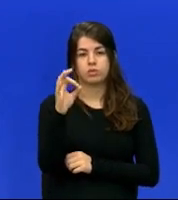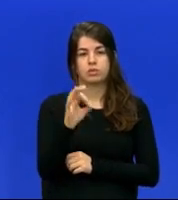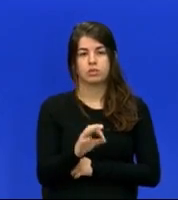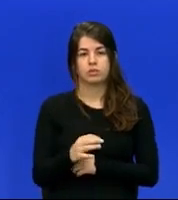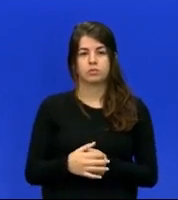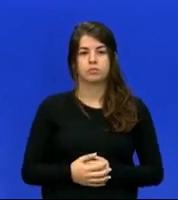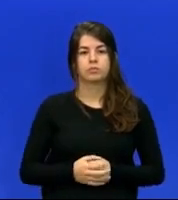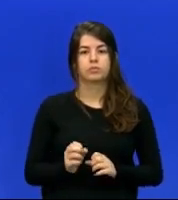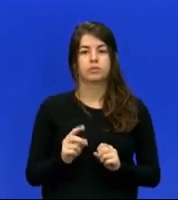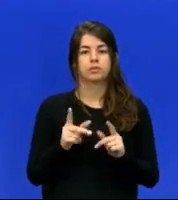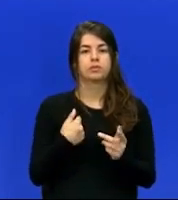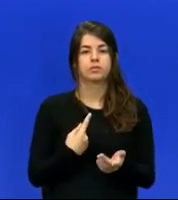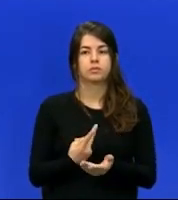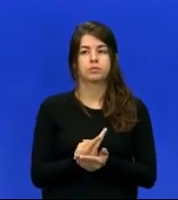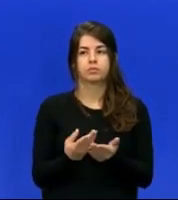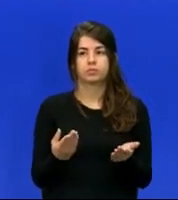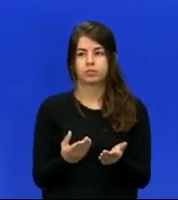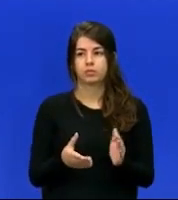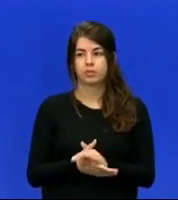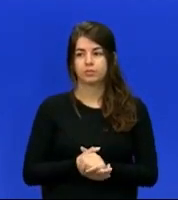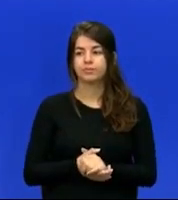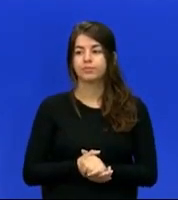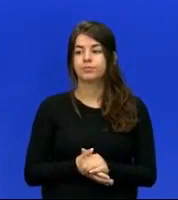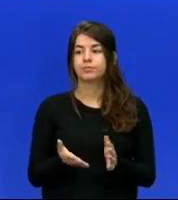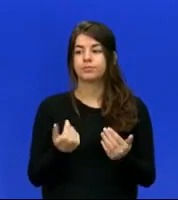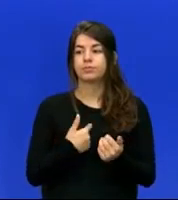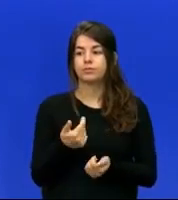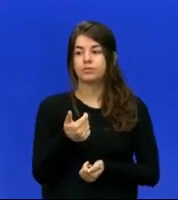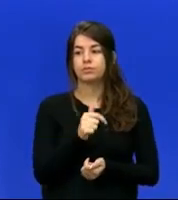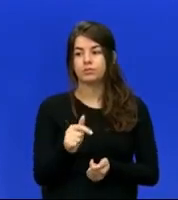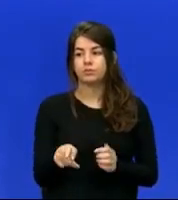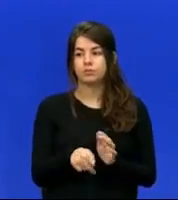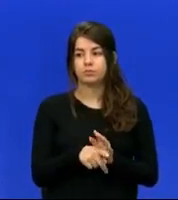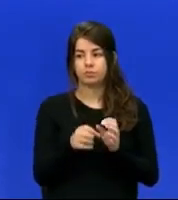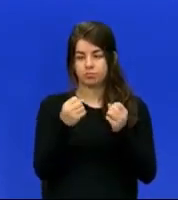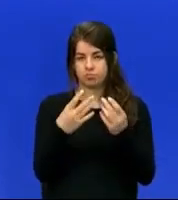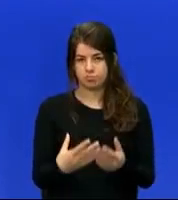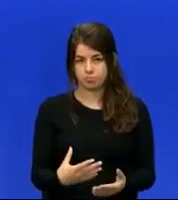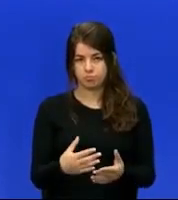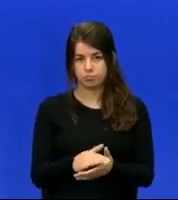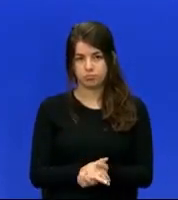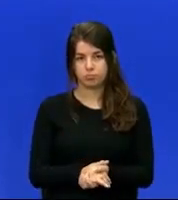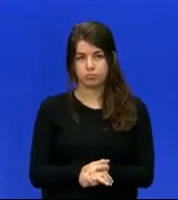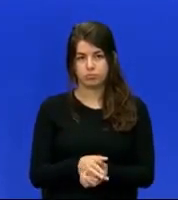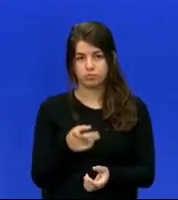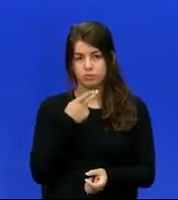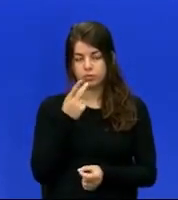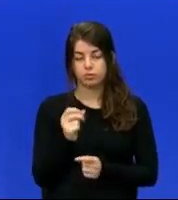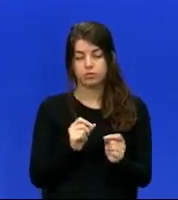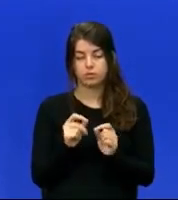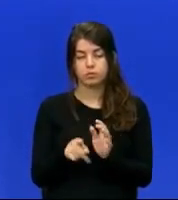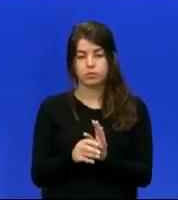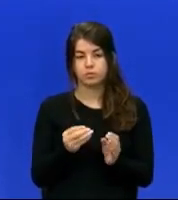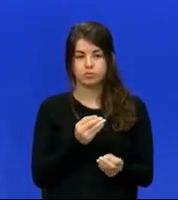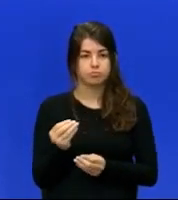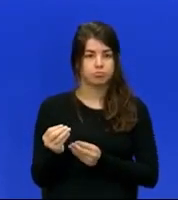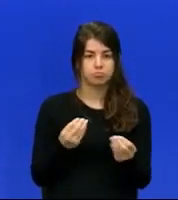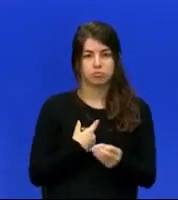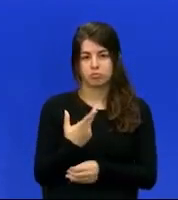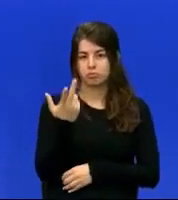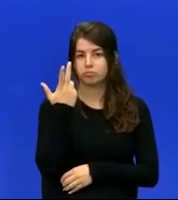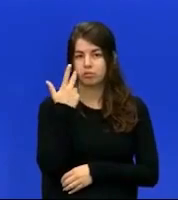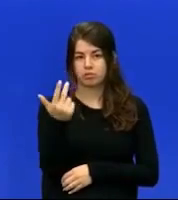16,06%. Ok? Vamos a mais outro conteúdo, que é a distribuição